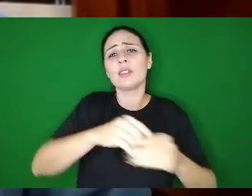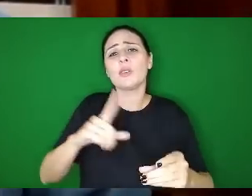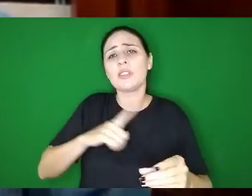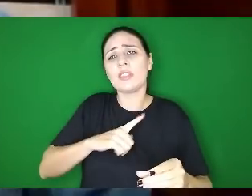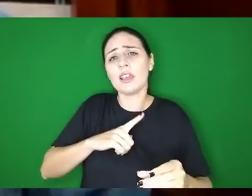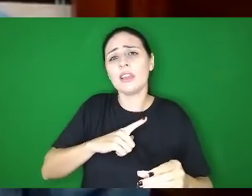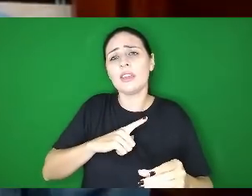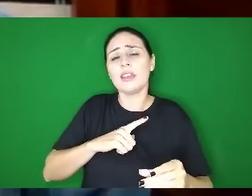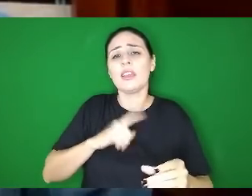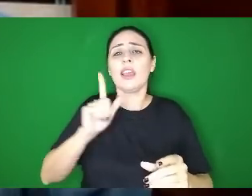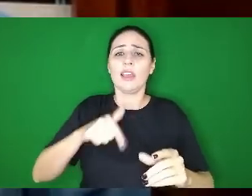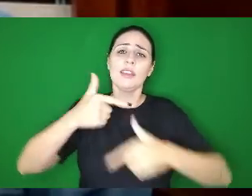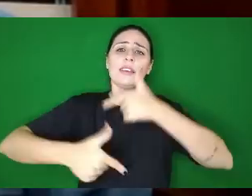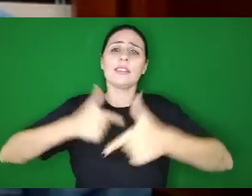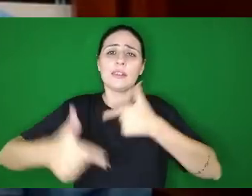a ser trabalhado?